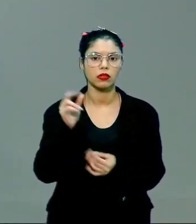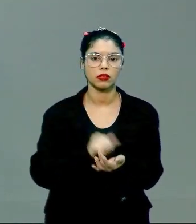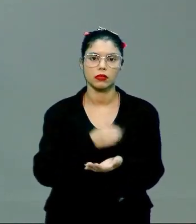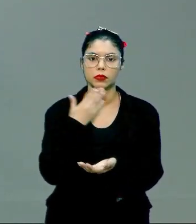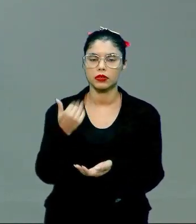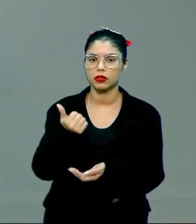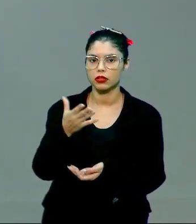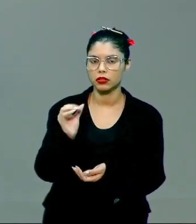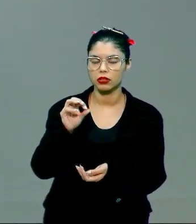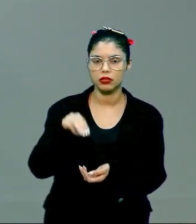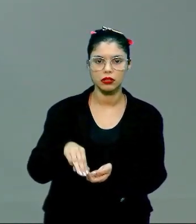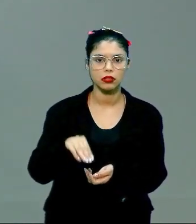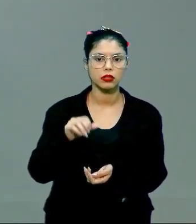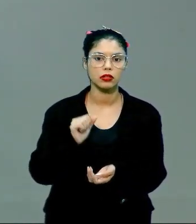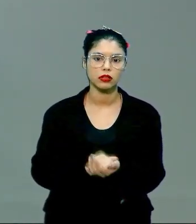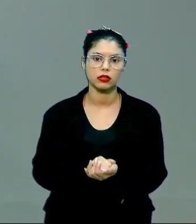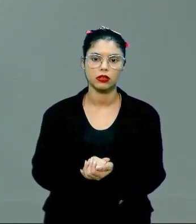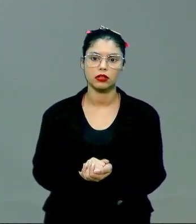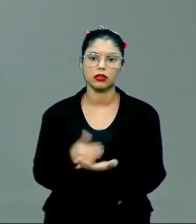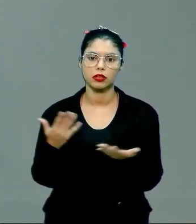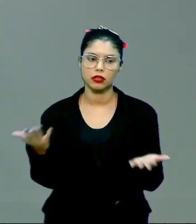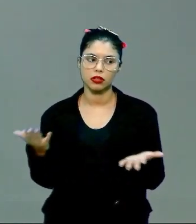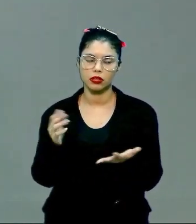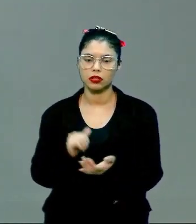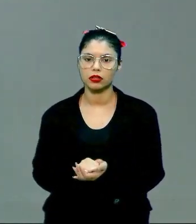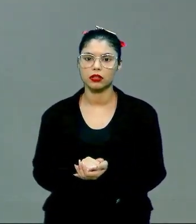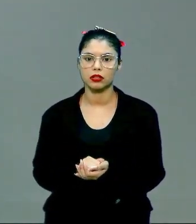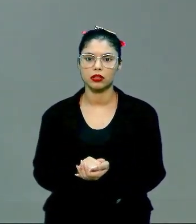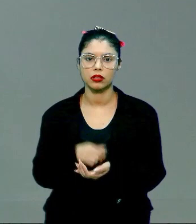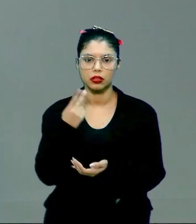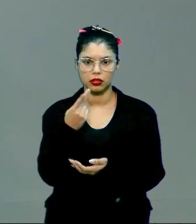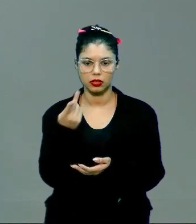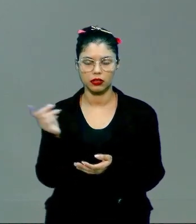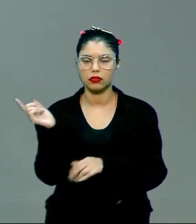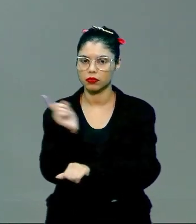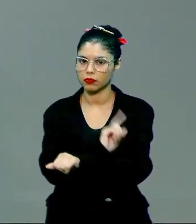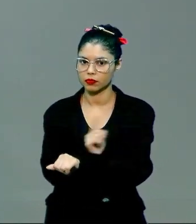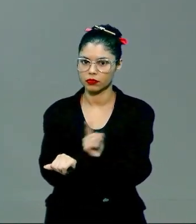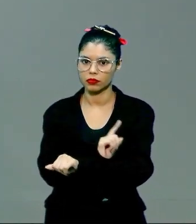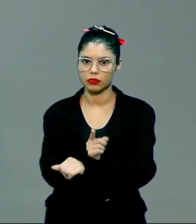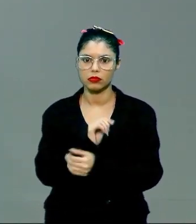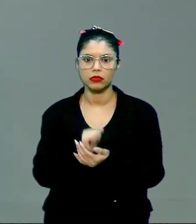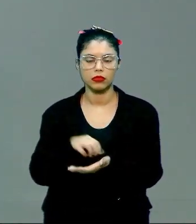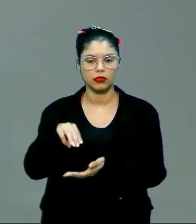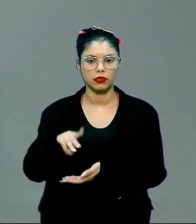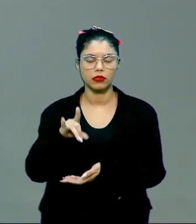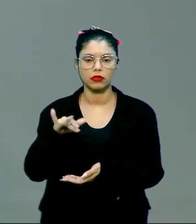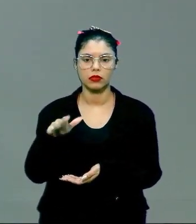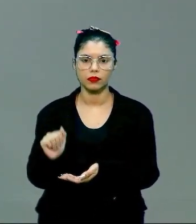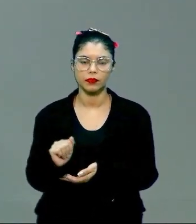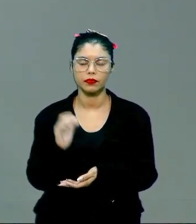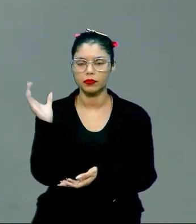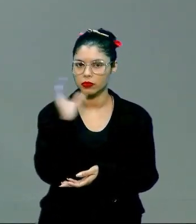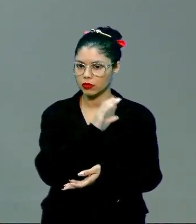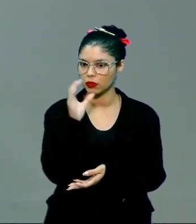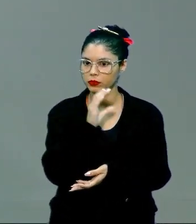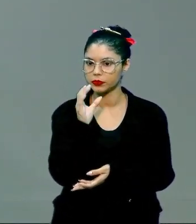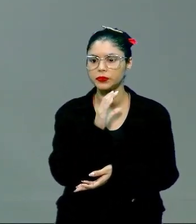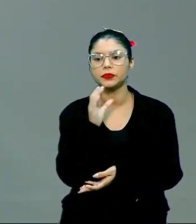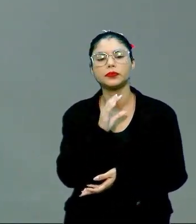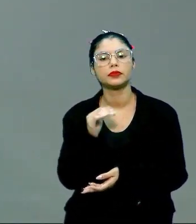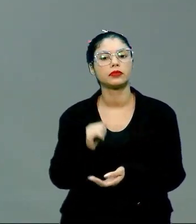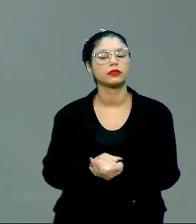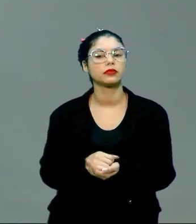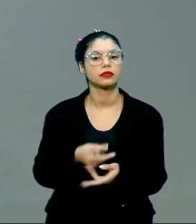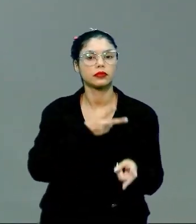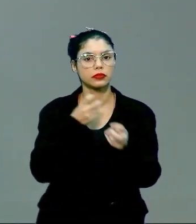para 10 metros por segundo ao quadrado. Então, a respeito de velocidade média e de aceleração escalar média,